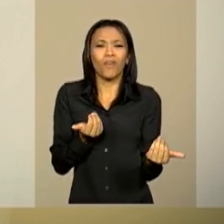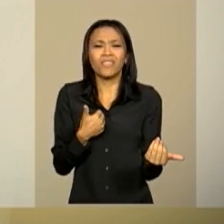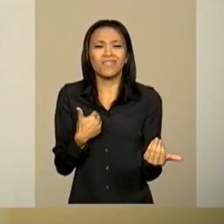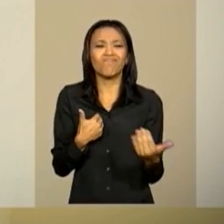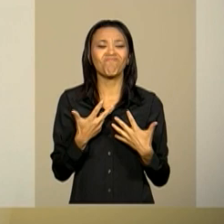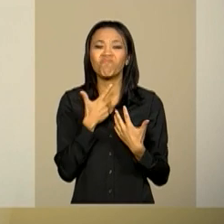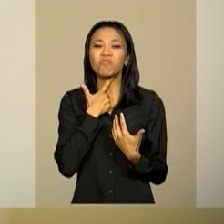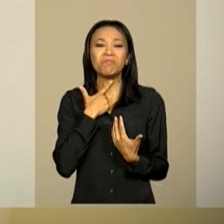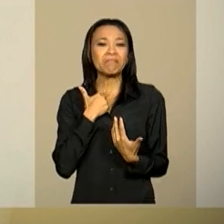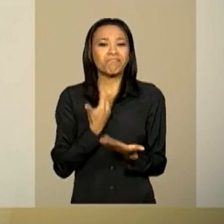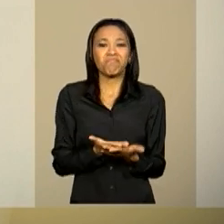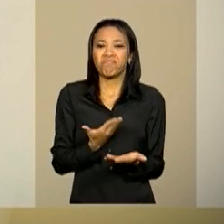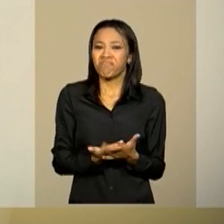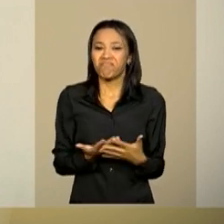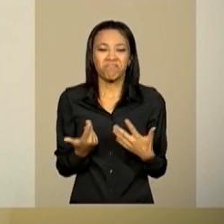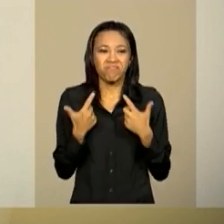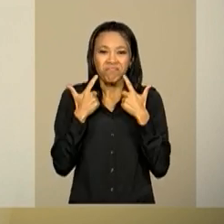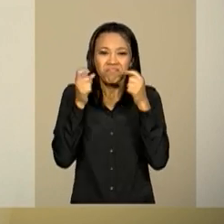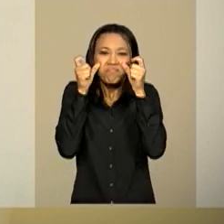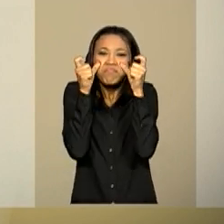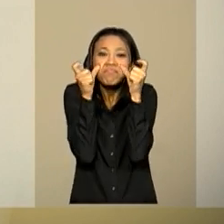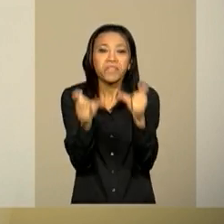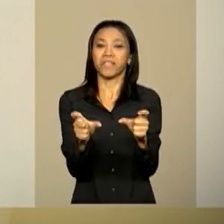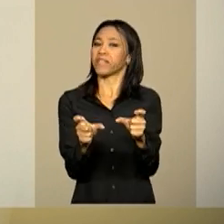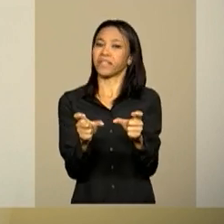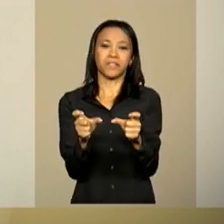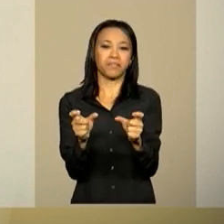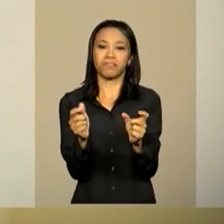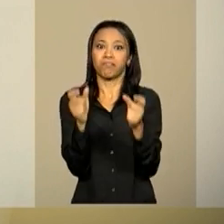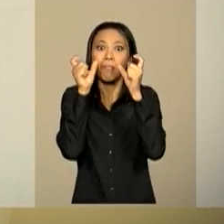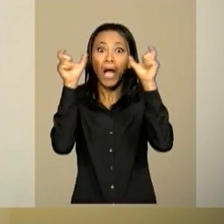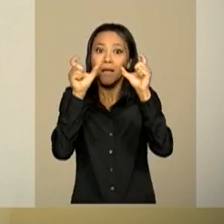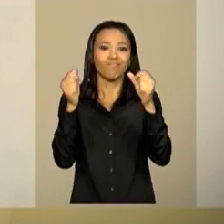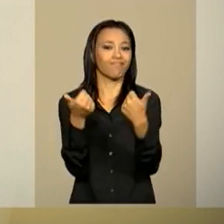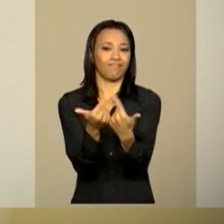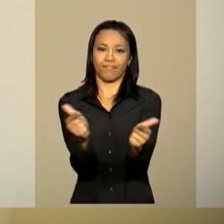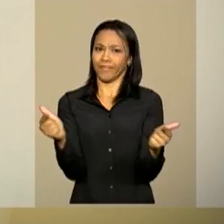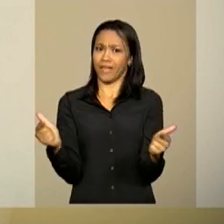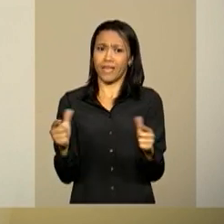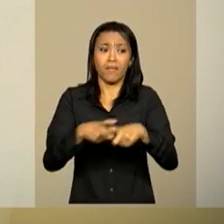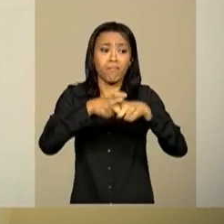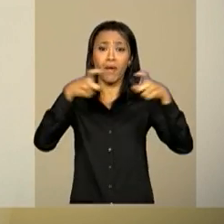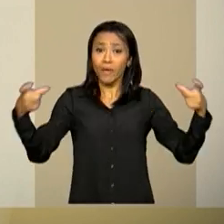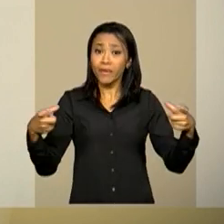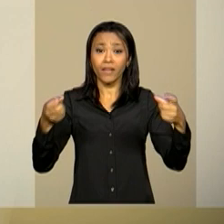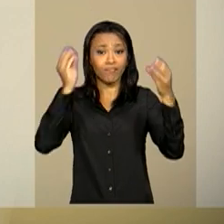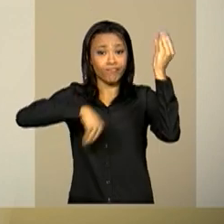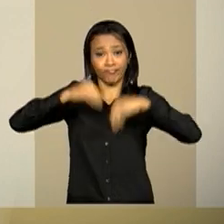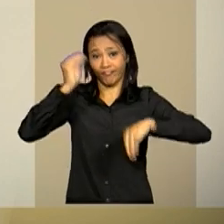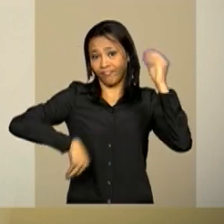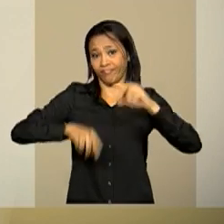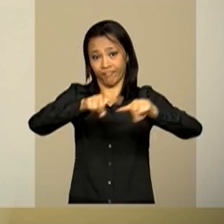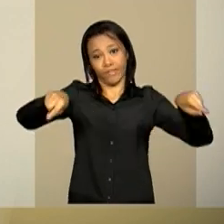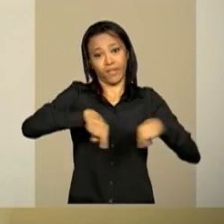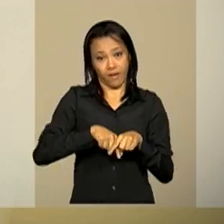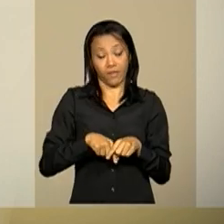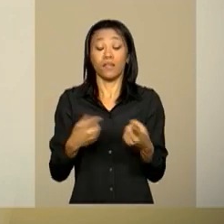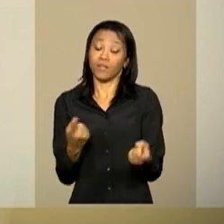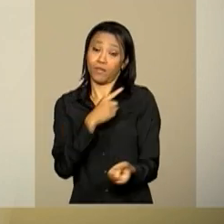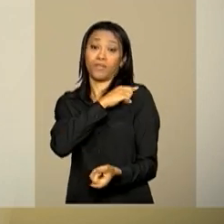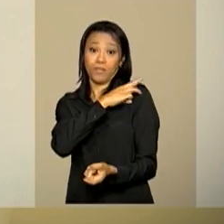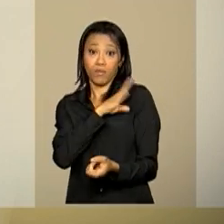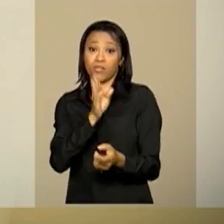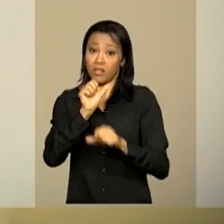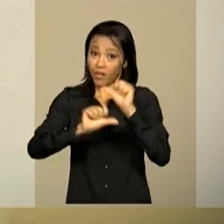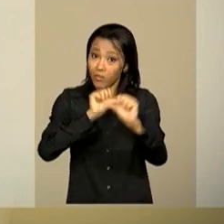estímulo necessário nem tem seu interesse despertado e muitos não continuam na sala de aula e o ensino médio já está